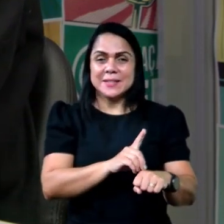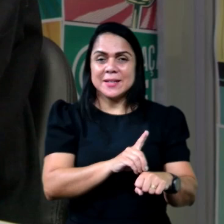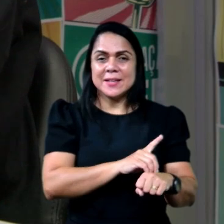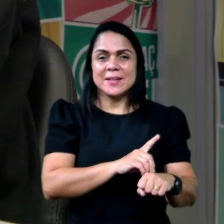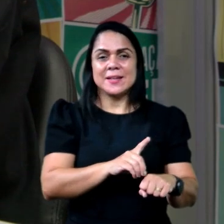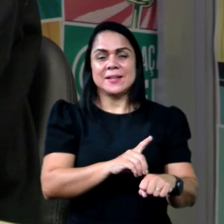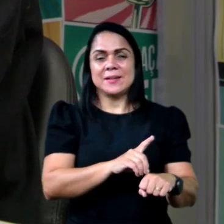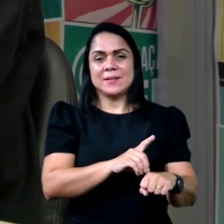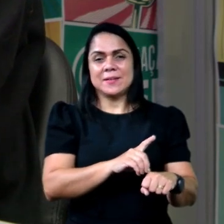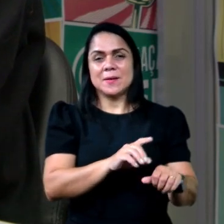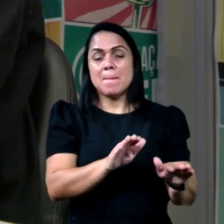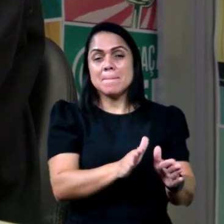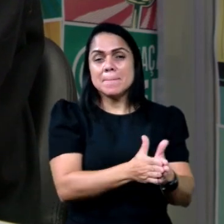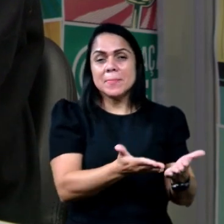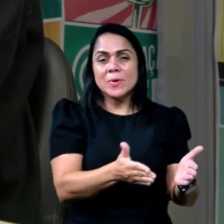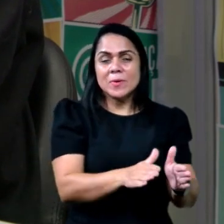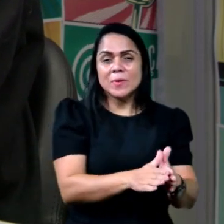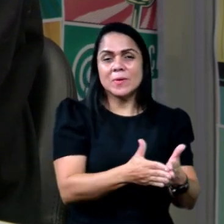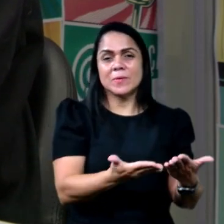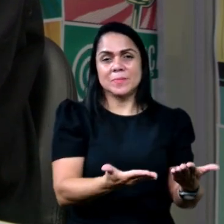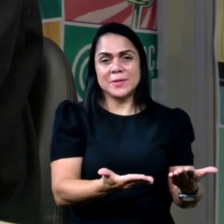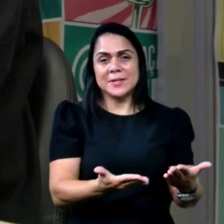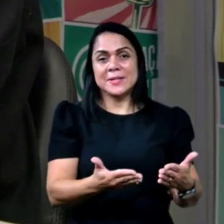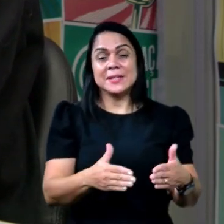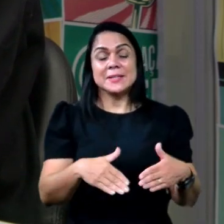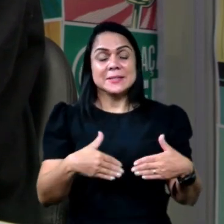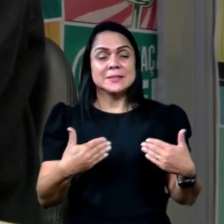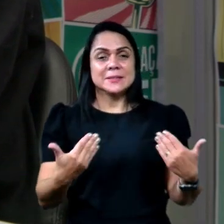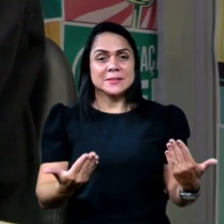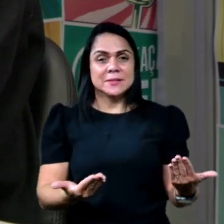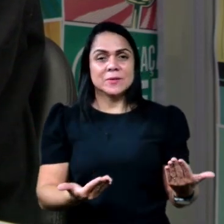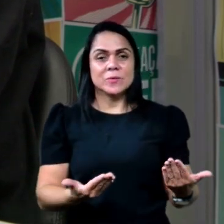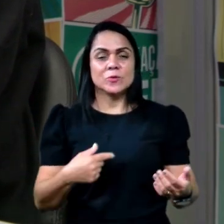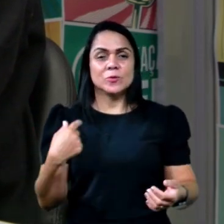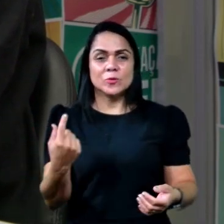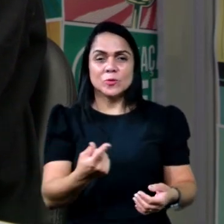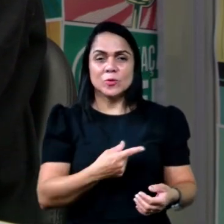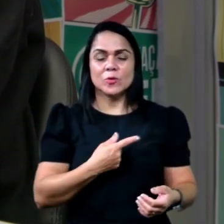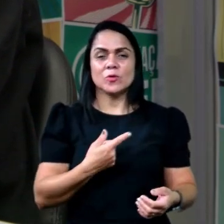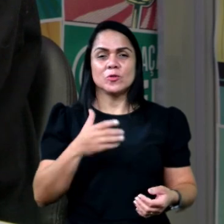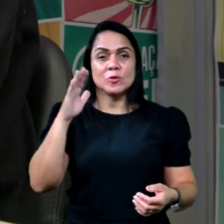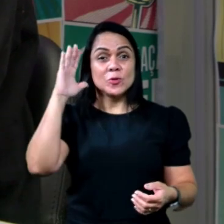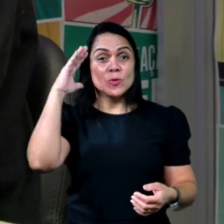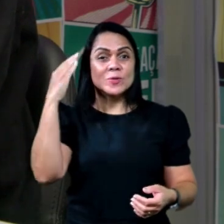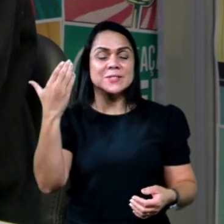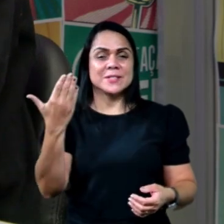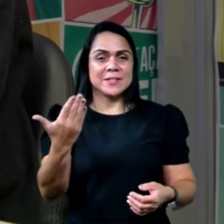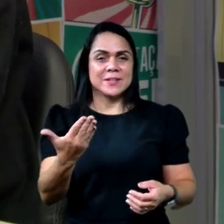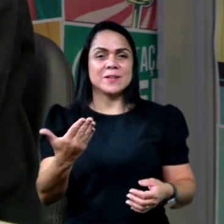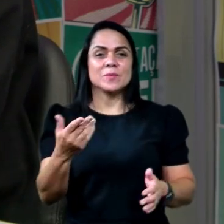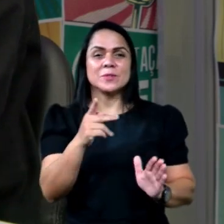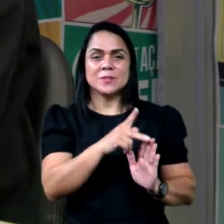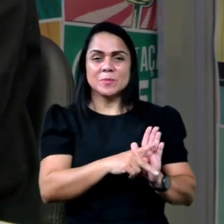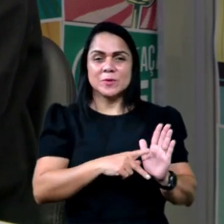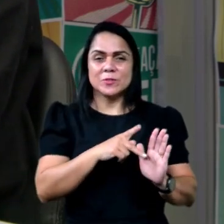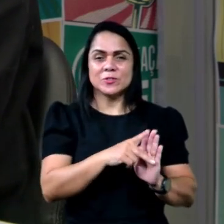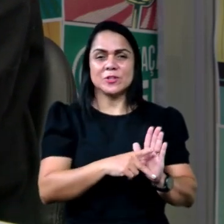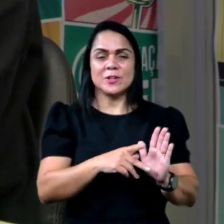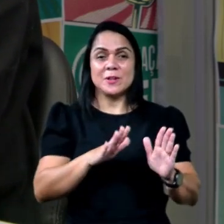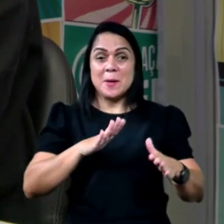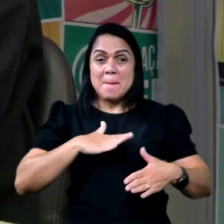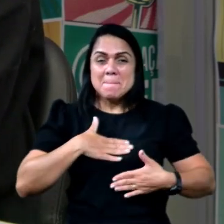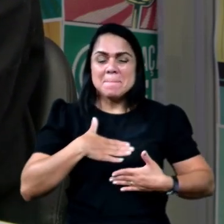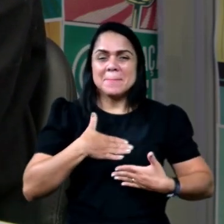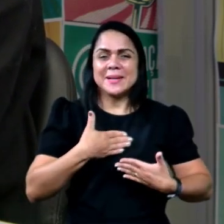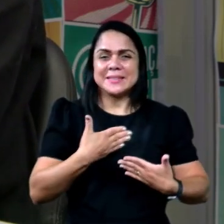me aproximar e homenagear essas mulheres, que a gente consiga fazer esse projeto impactar de alguma forma e facilitar a